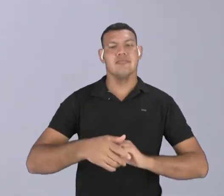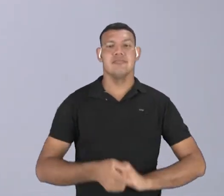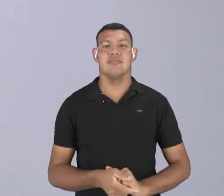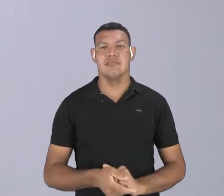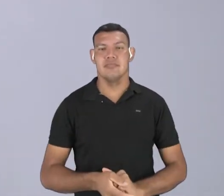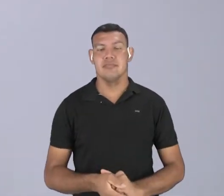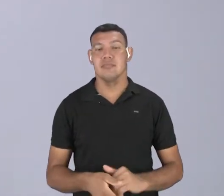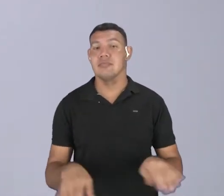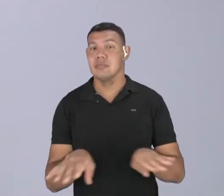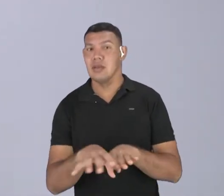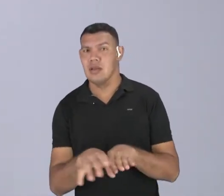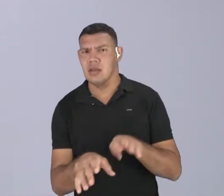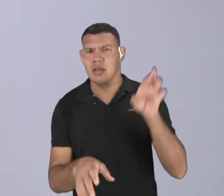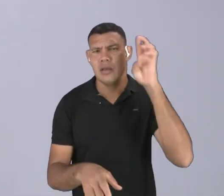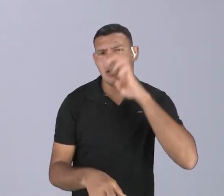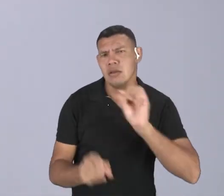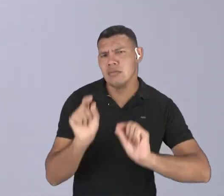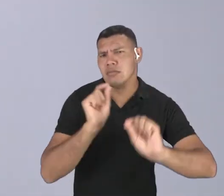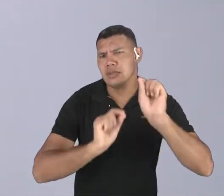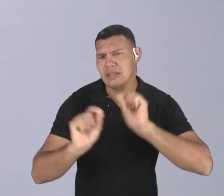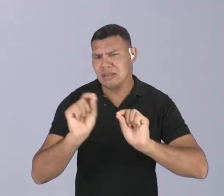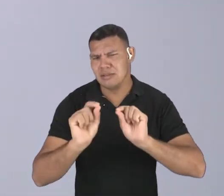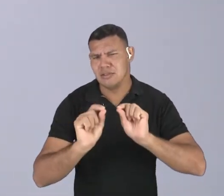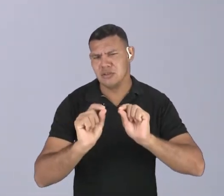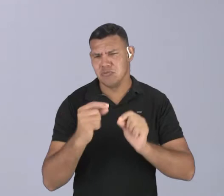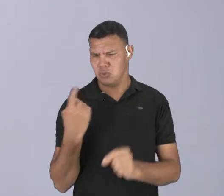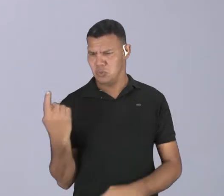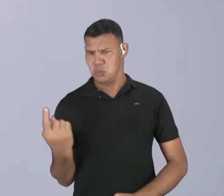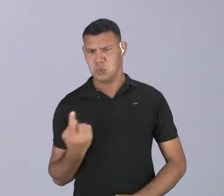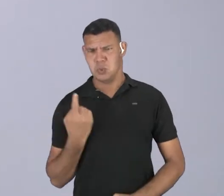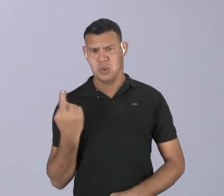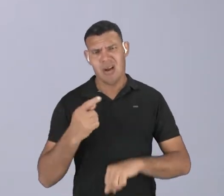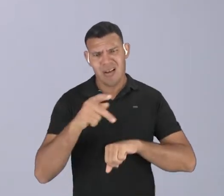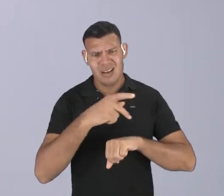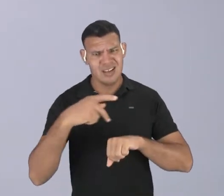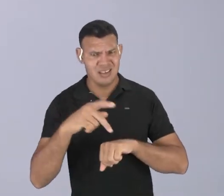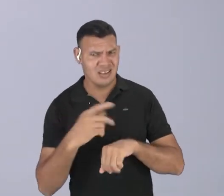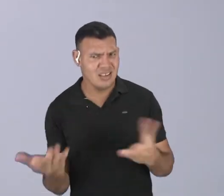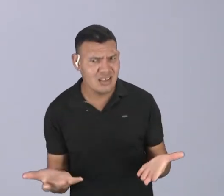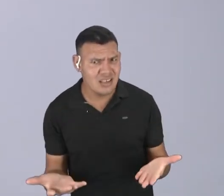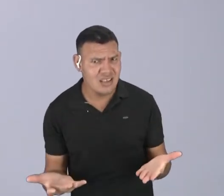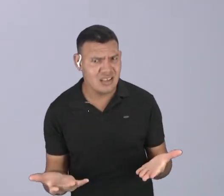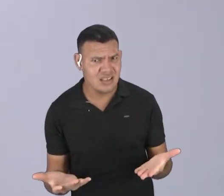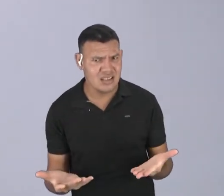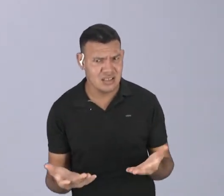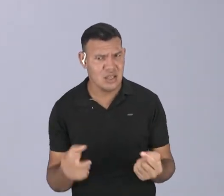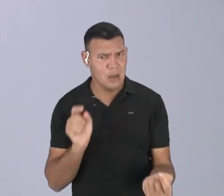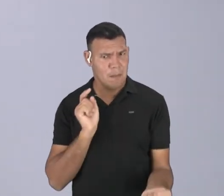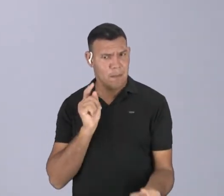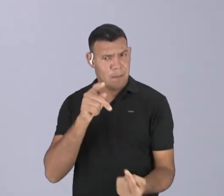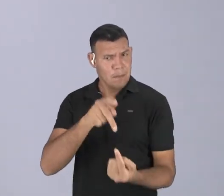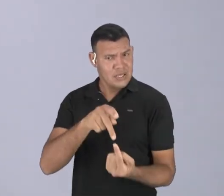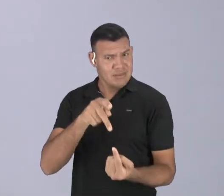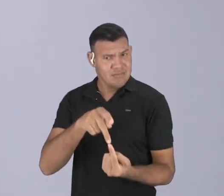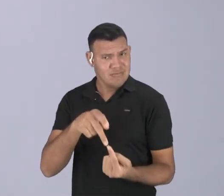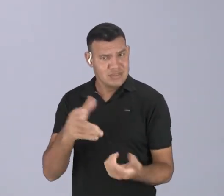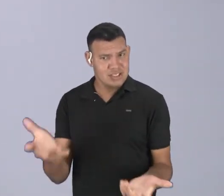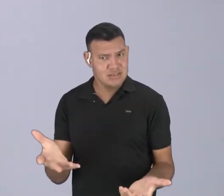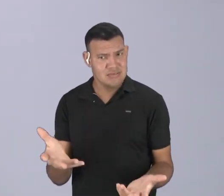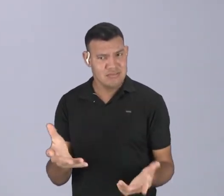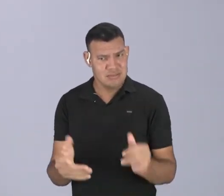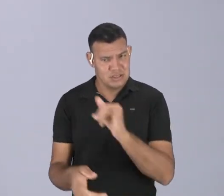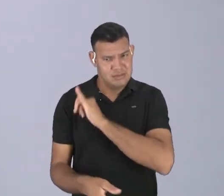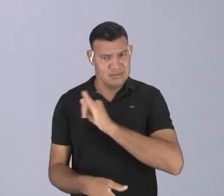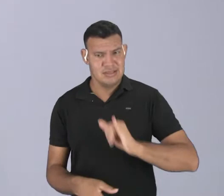gente observar isso porque não é só um país europeu que parte desse princípio imperialista e vai atrás